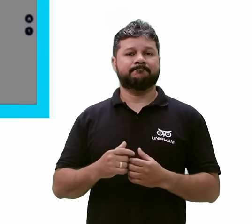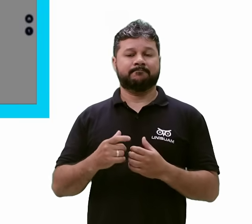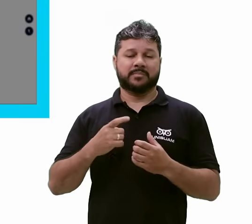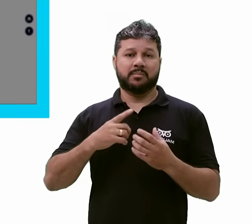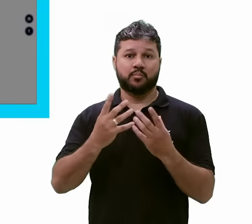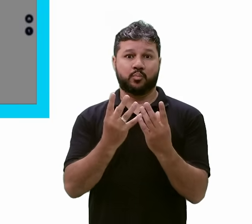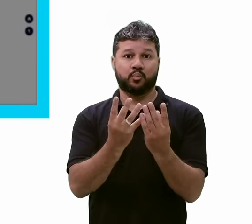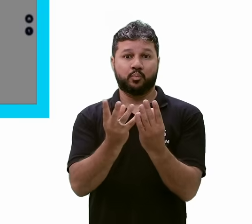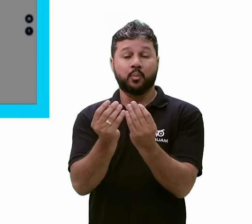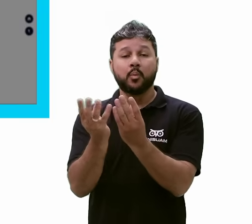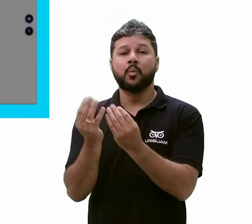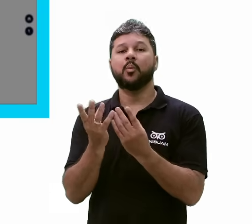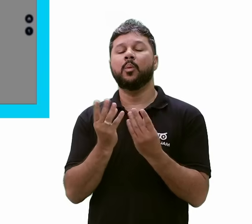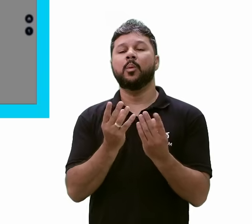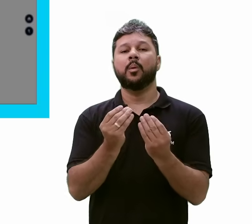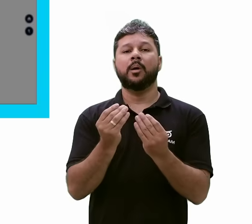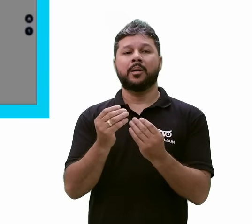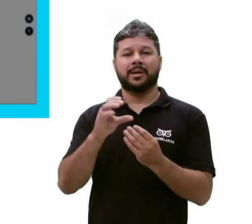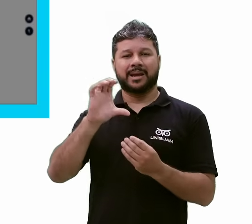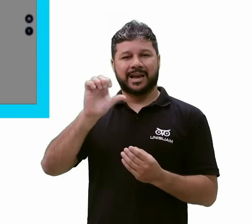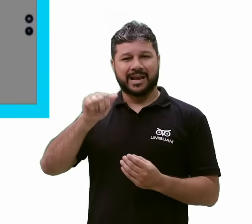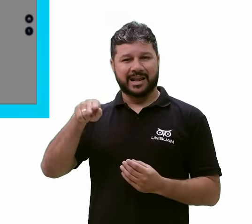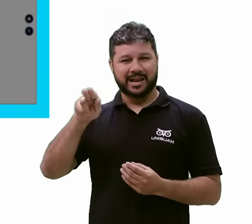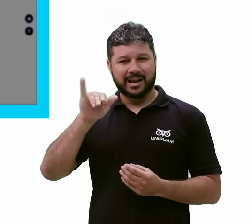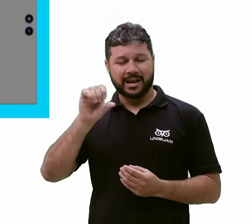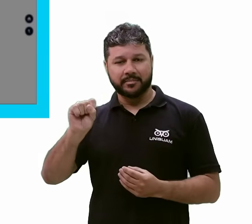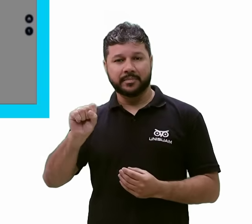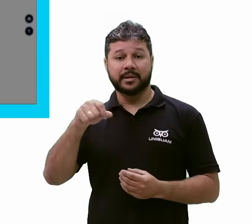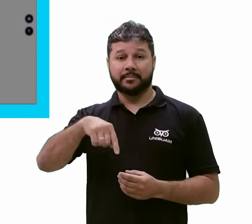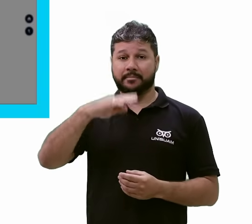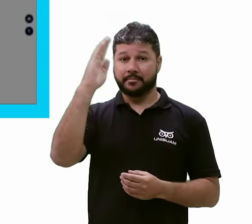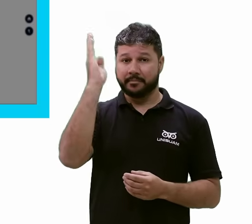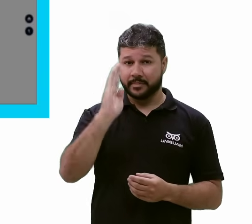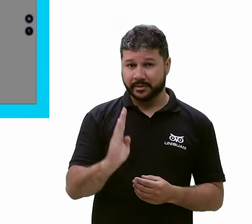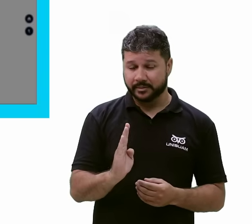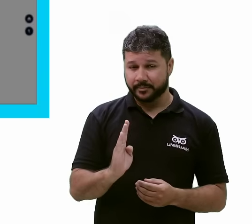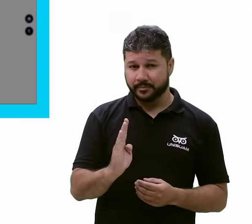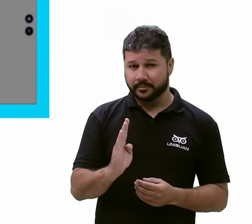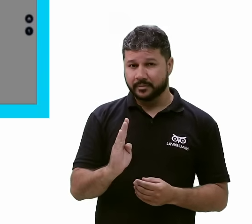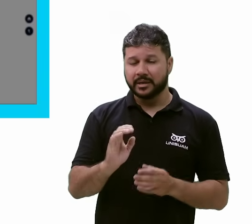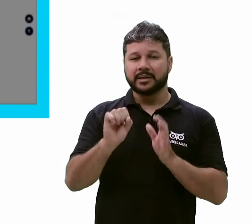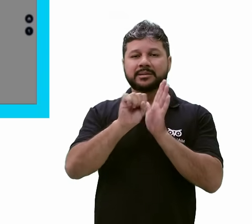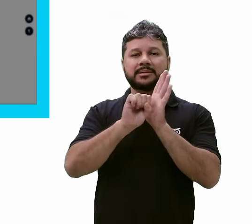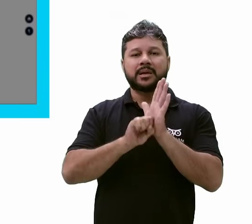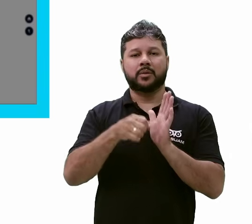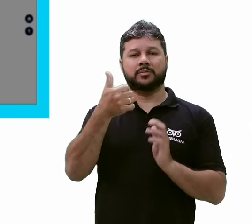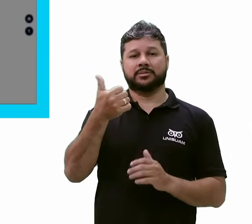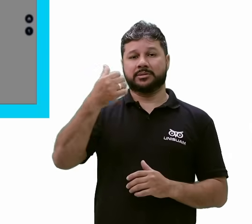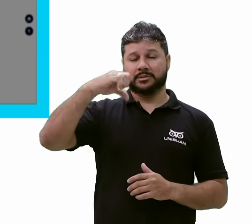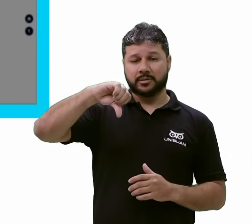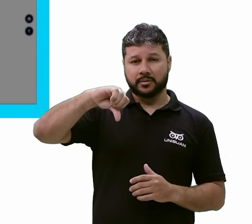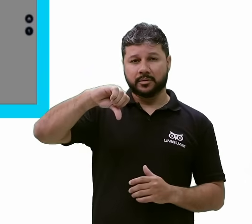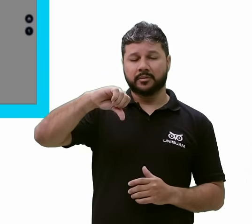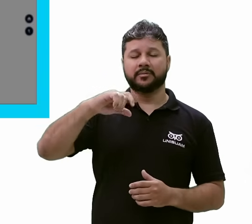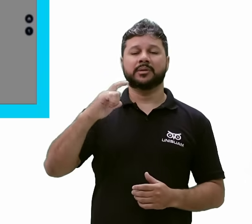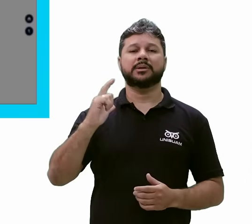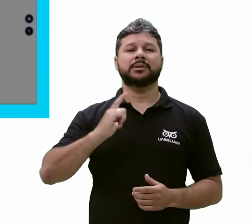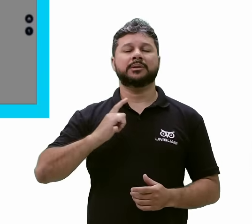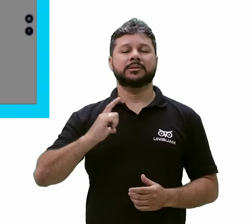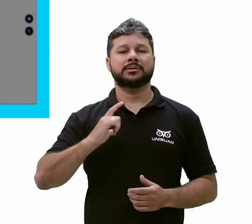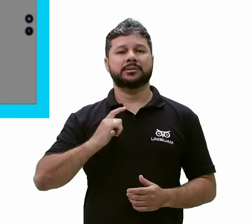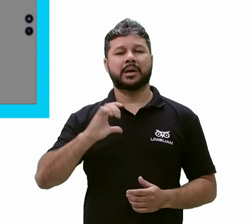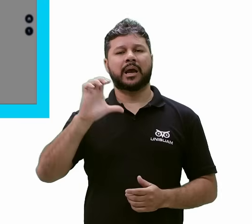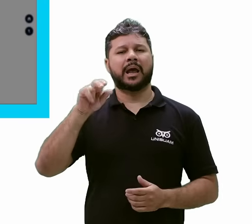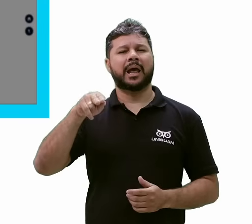alta popularidade da cannabis no Brasil, tá? No século XIX. A gente